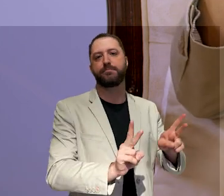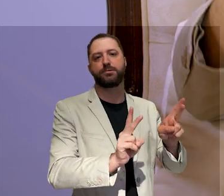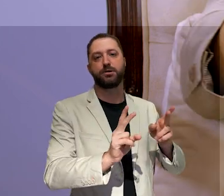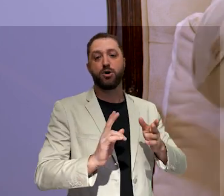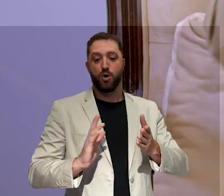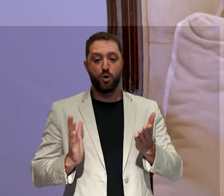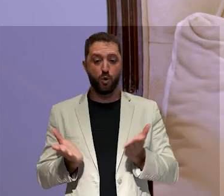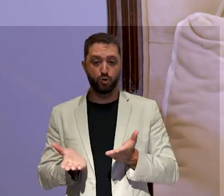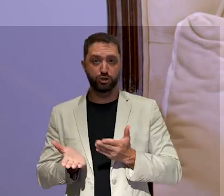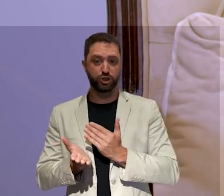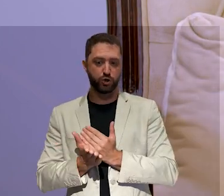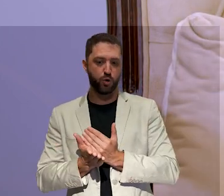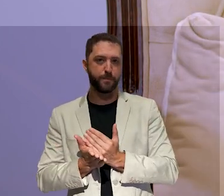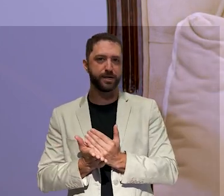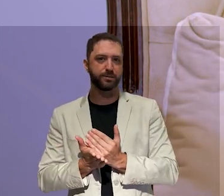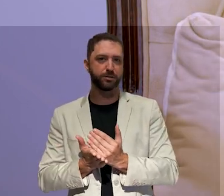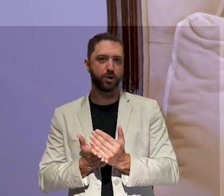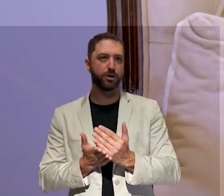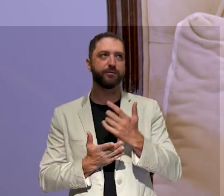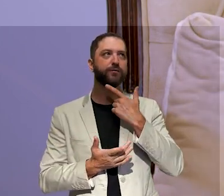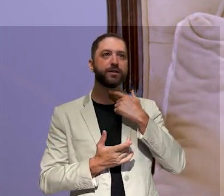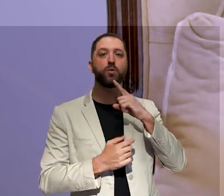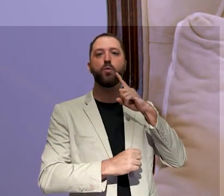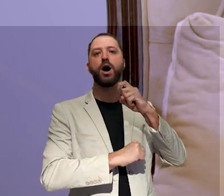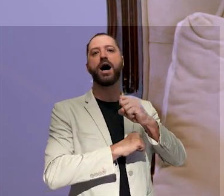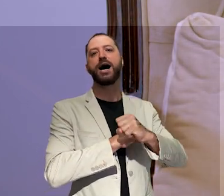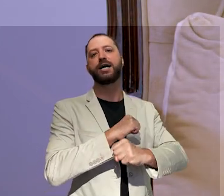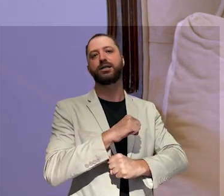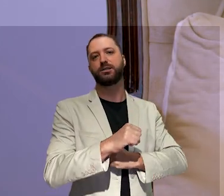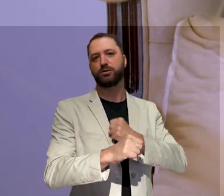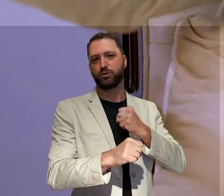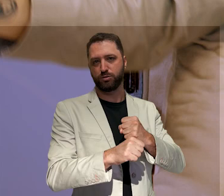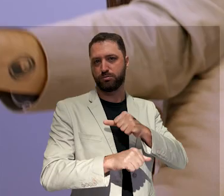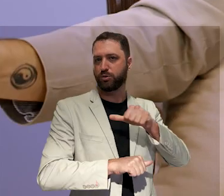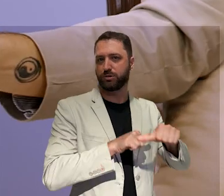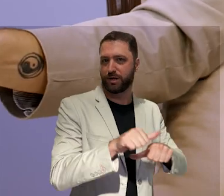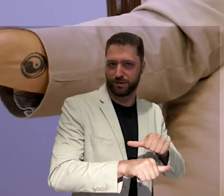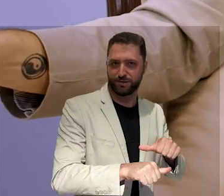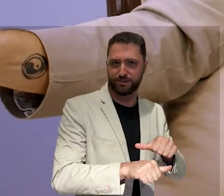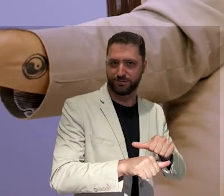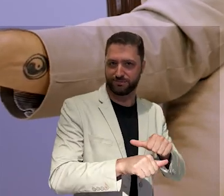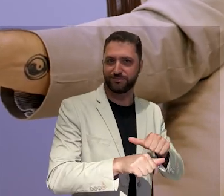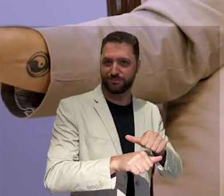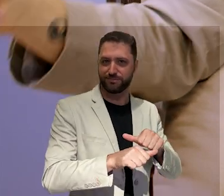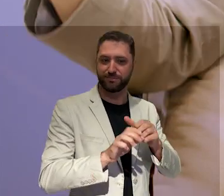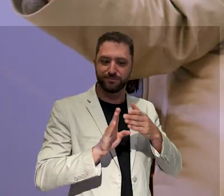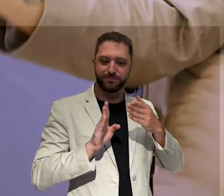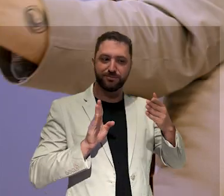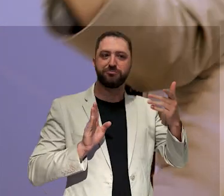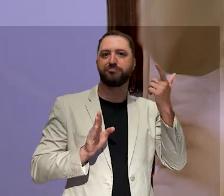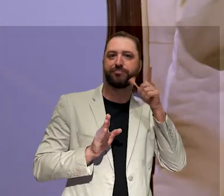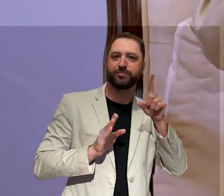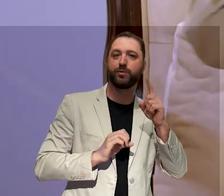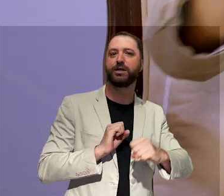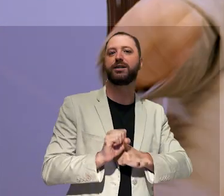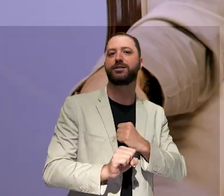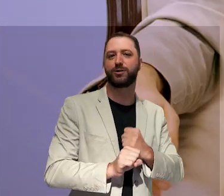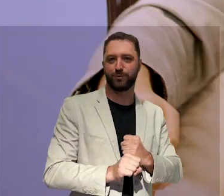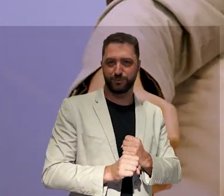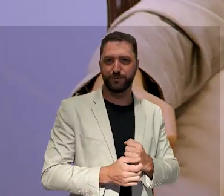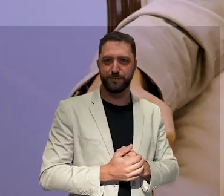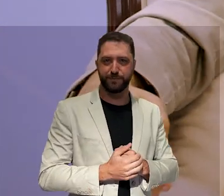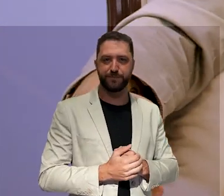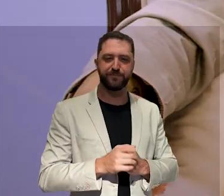mental. Comece a fazer hoje o que você pretende alcançar um resultado daqui a um ano. Para daqui a um ano você não lamentar que